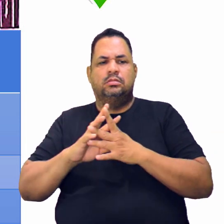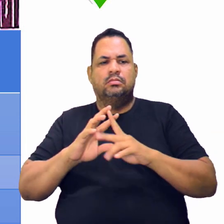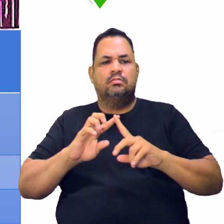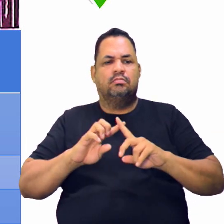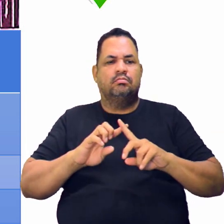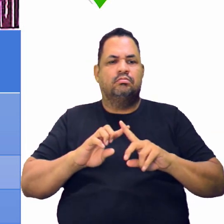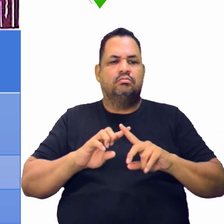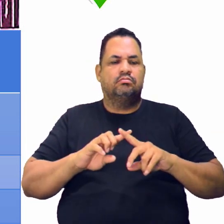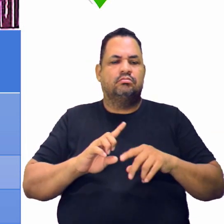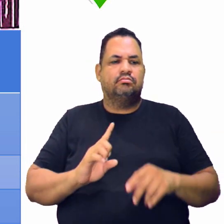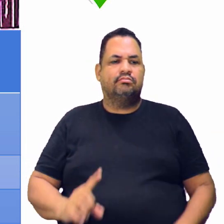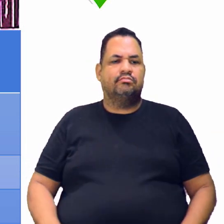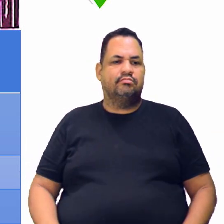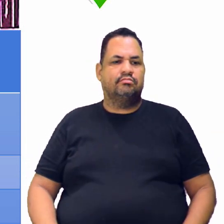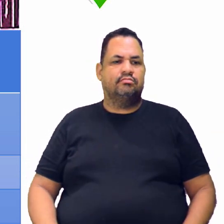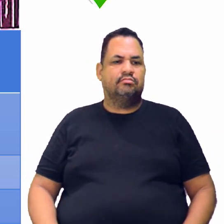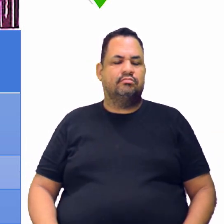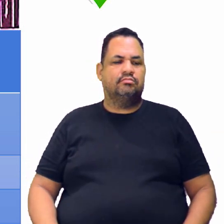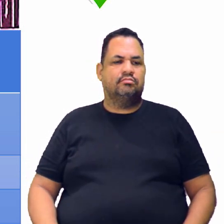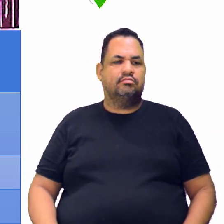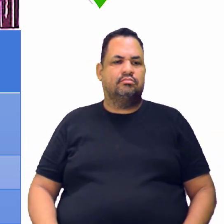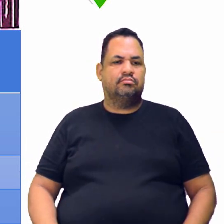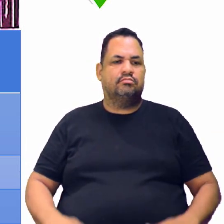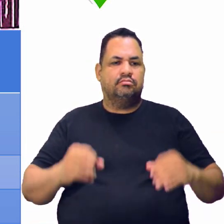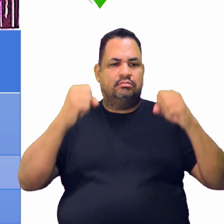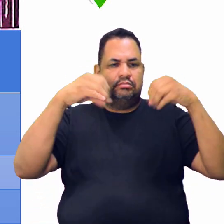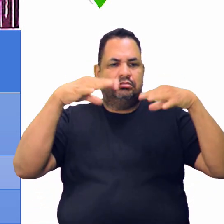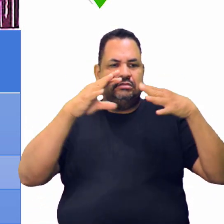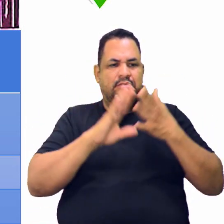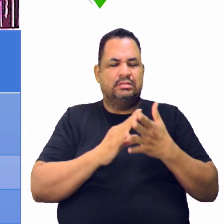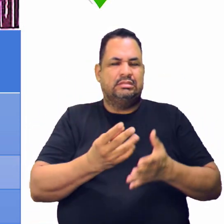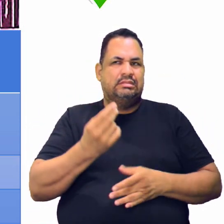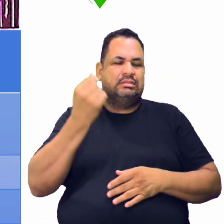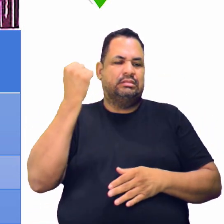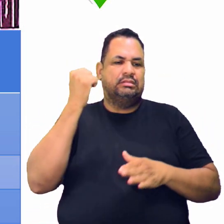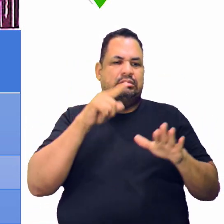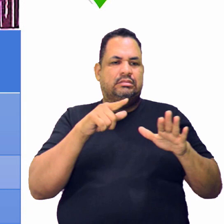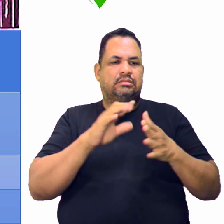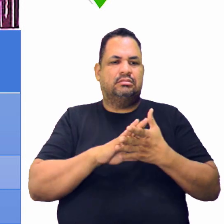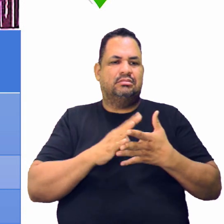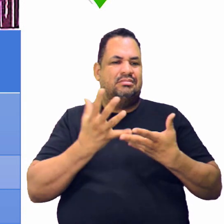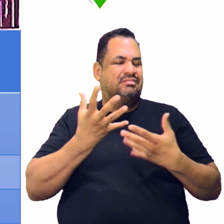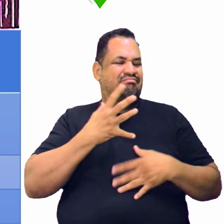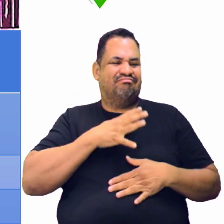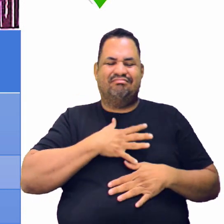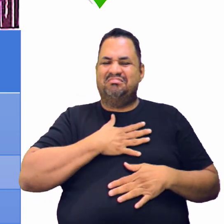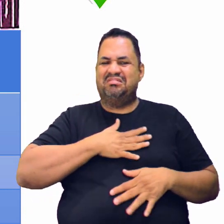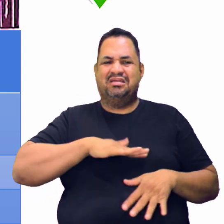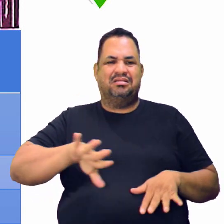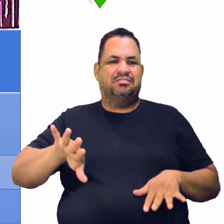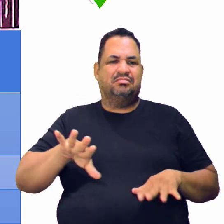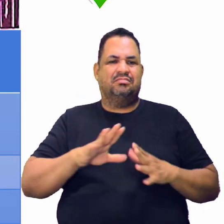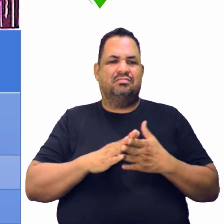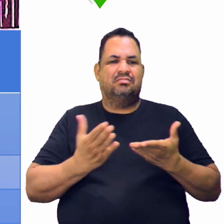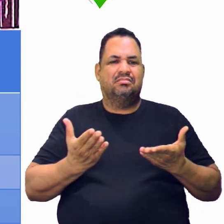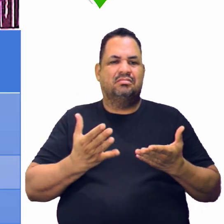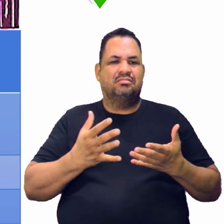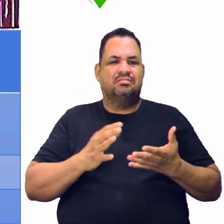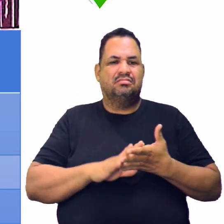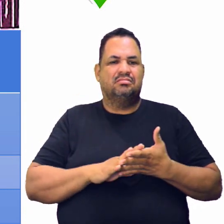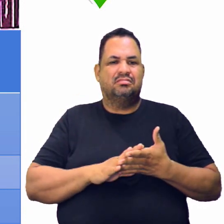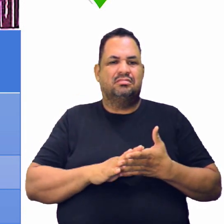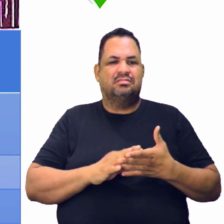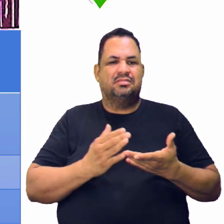mas... melhor. Está chovendo há semanas. Não suporto mais. Ora,